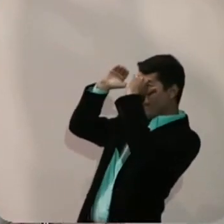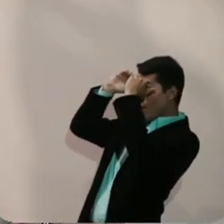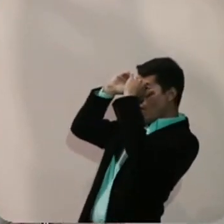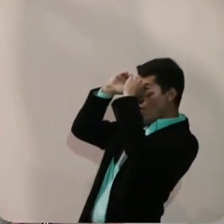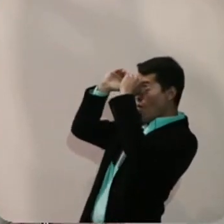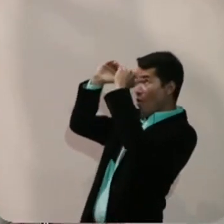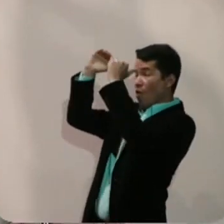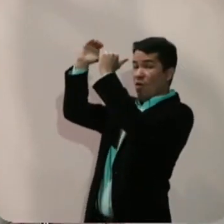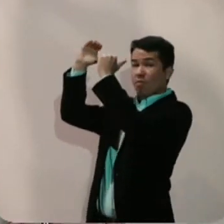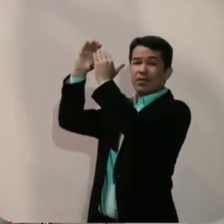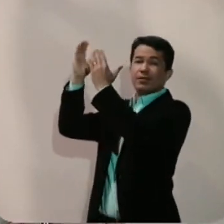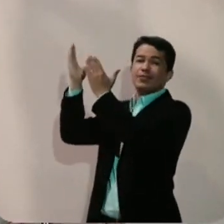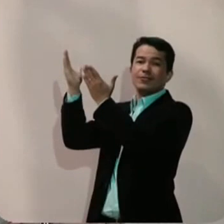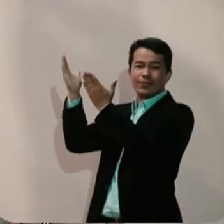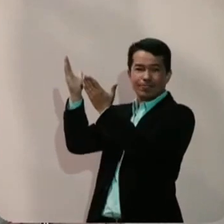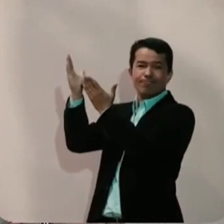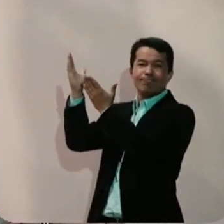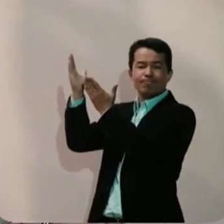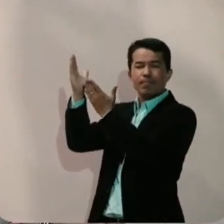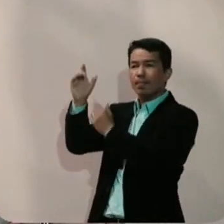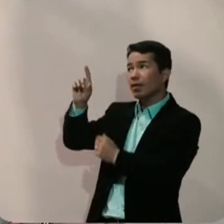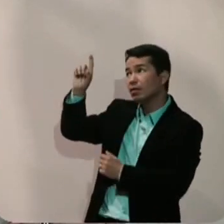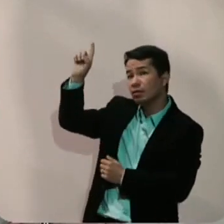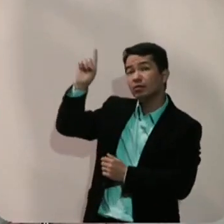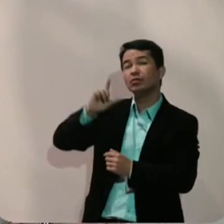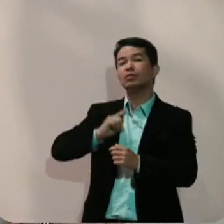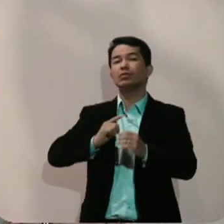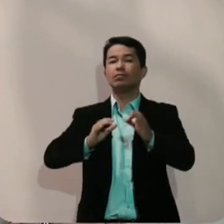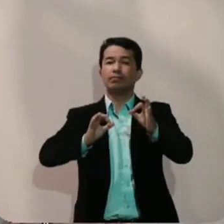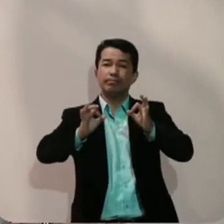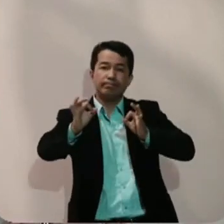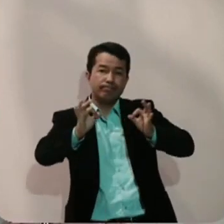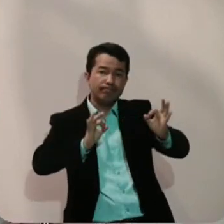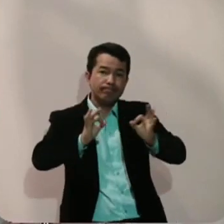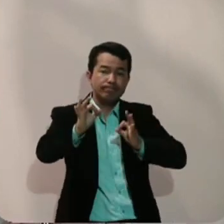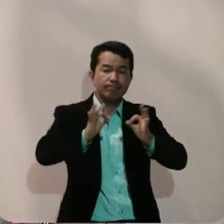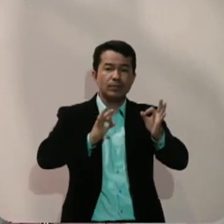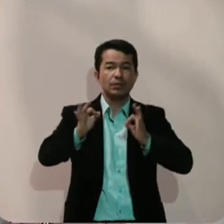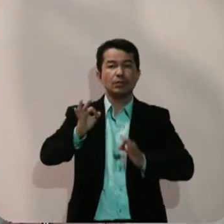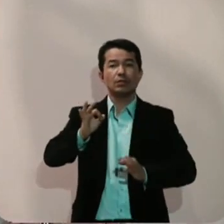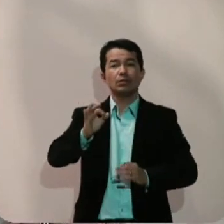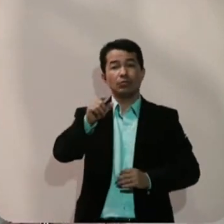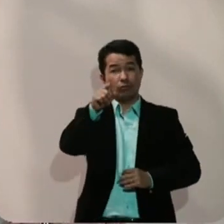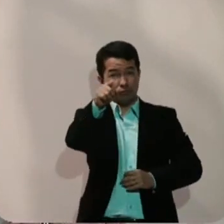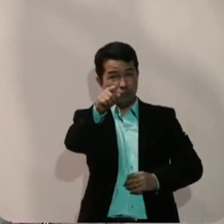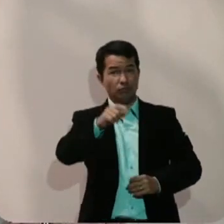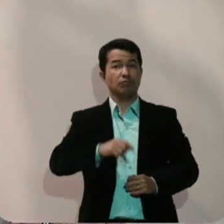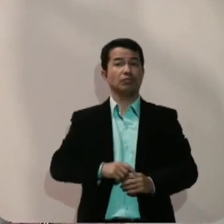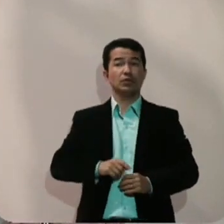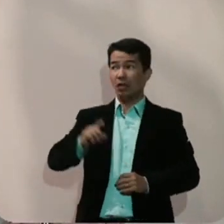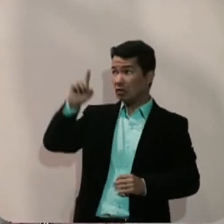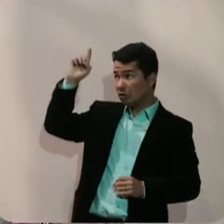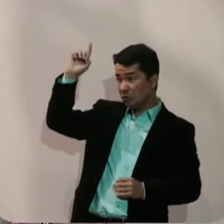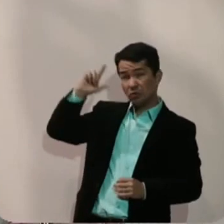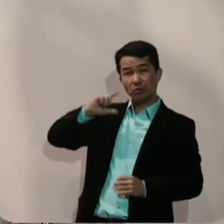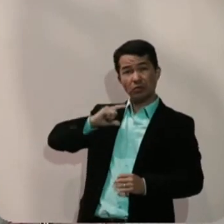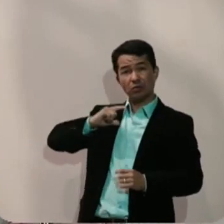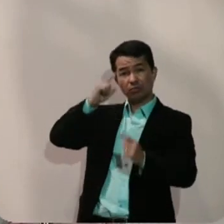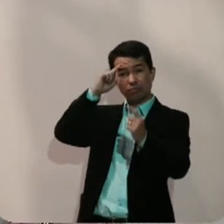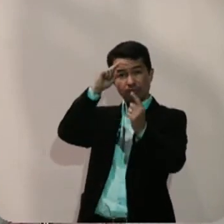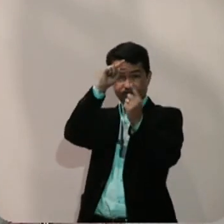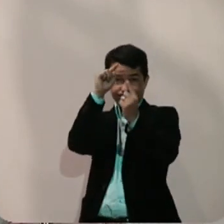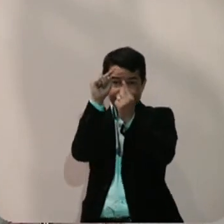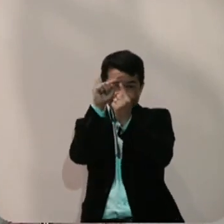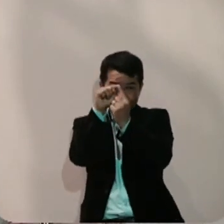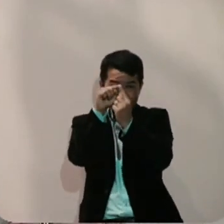Deus tem um plano para você, tem um propósito para você. E enquanto você estiver lutando com o plano e com o propósito